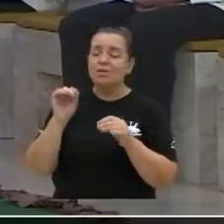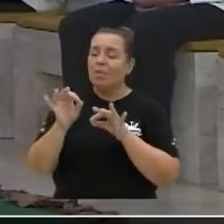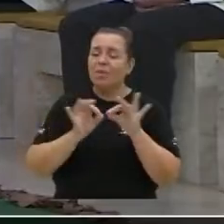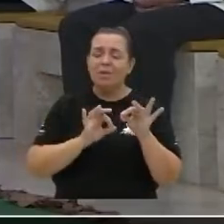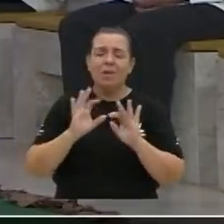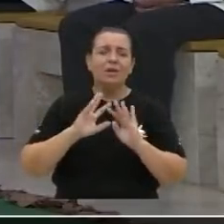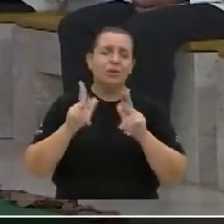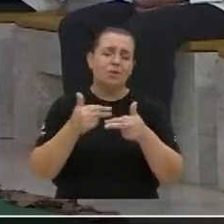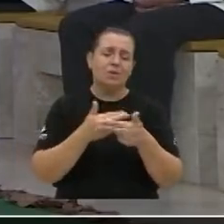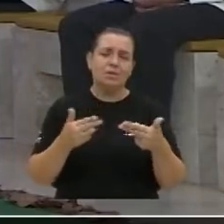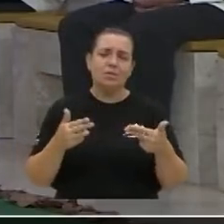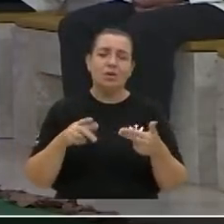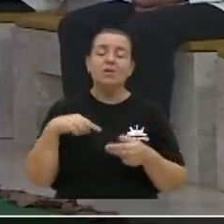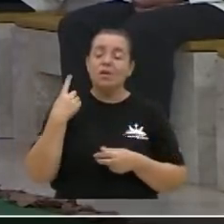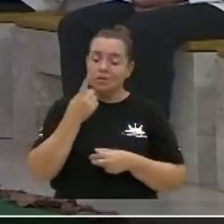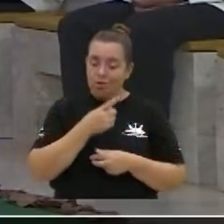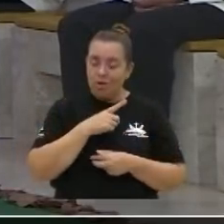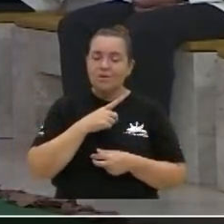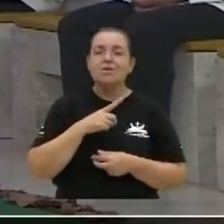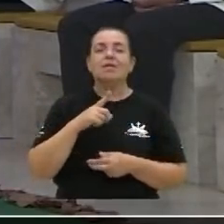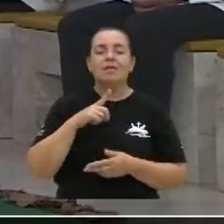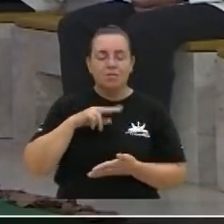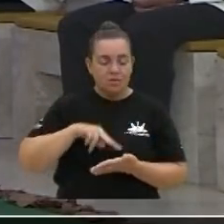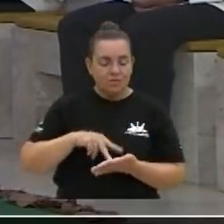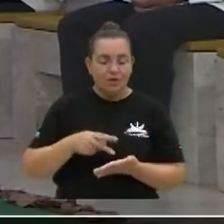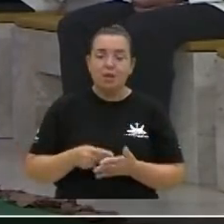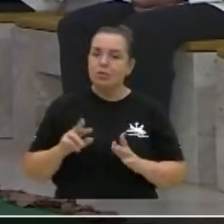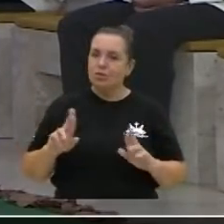um significado diferenciado.